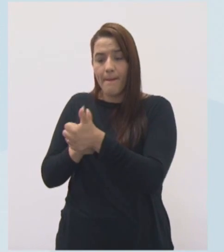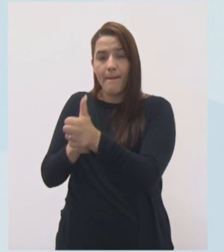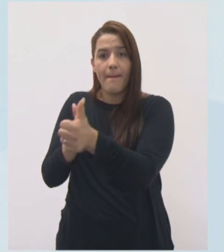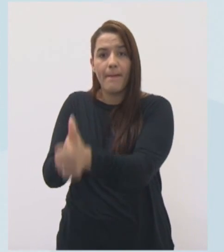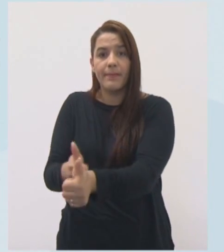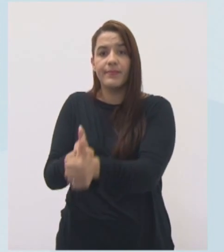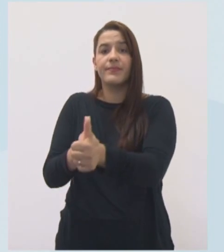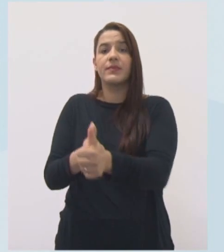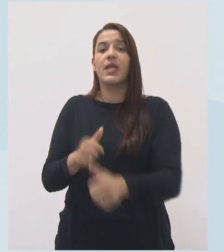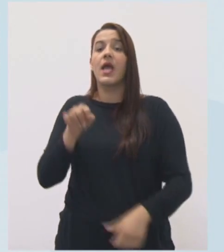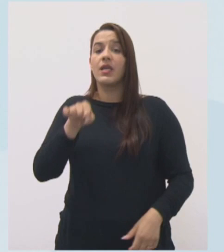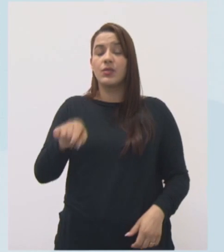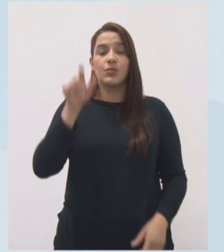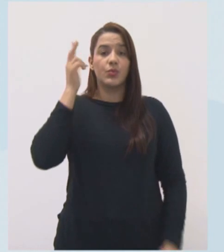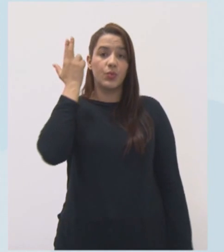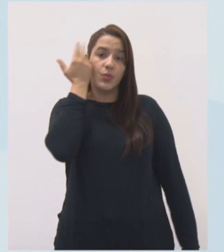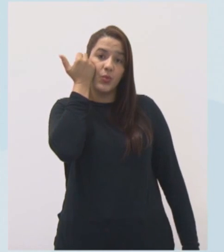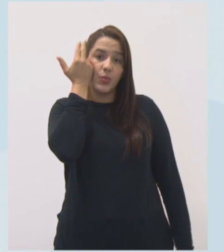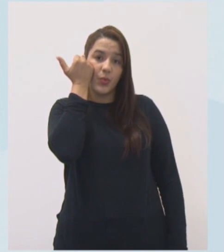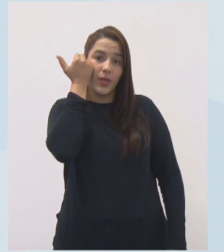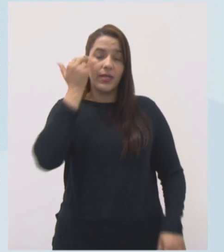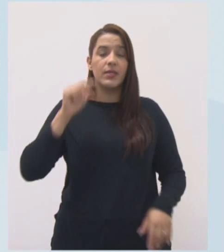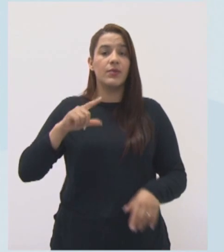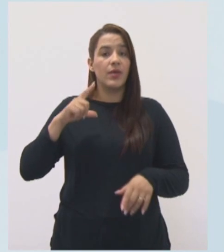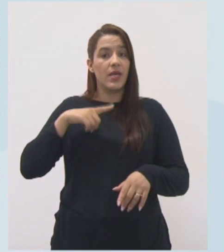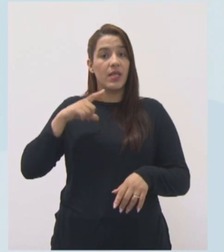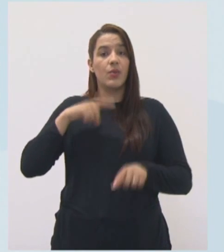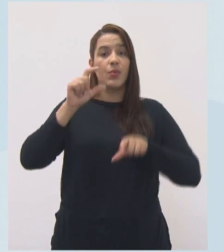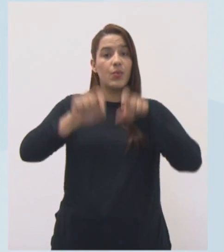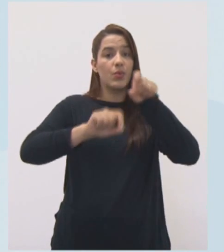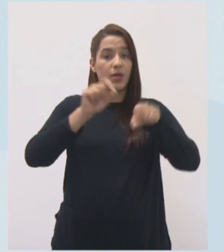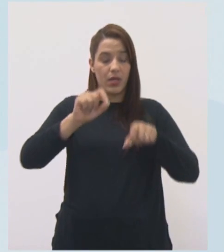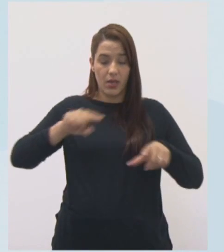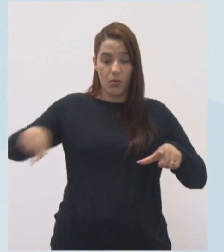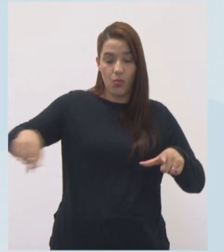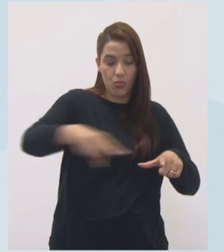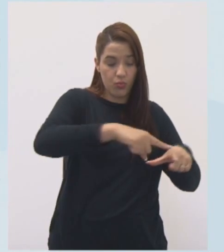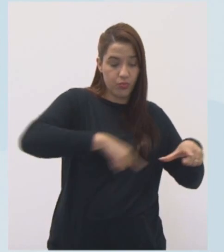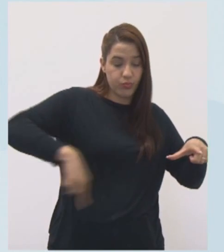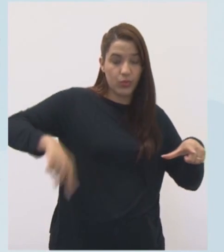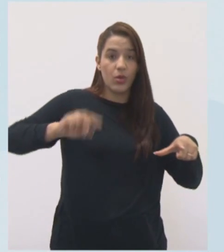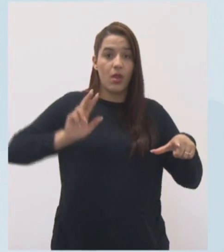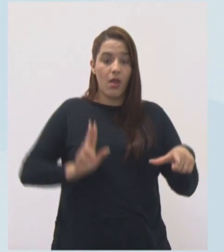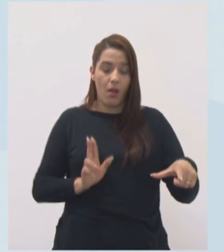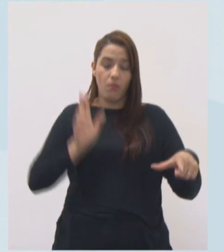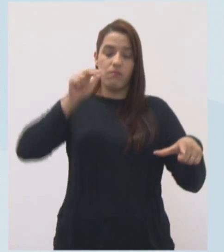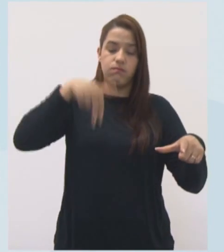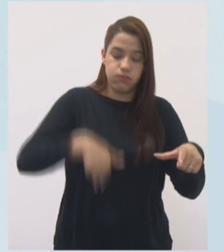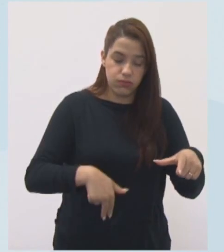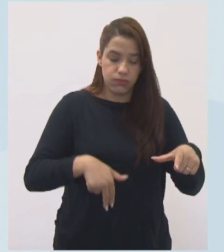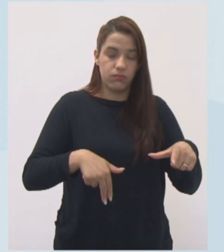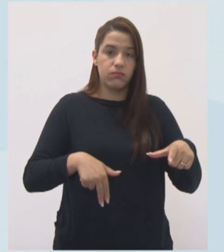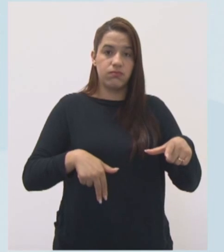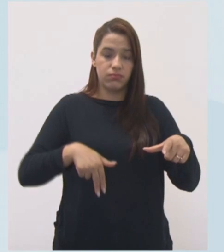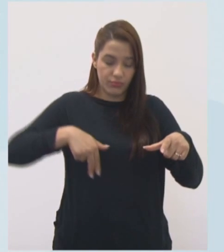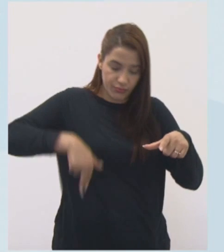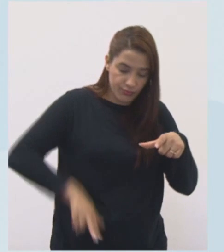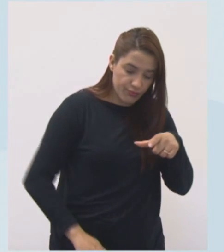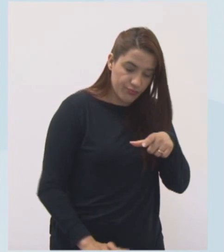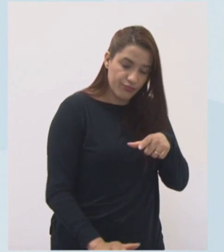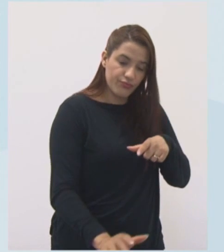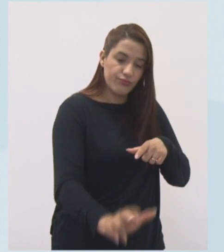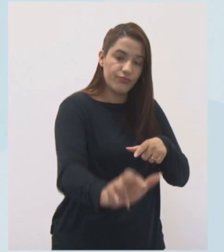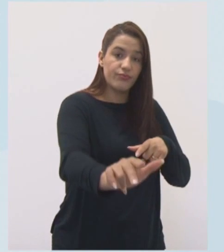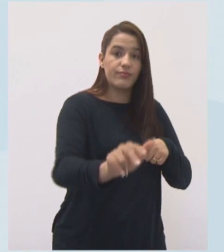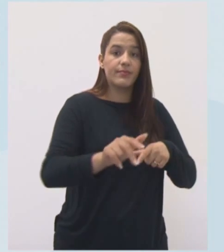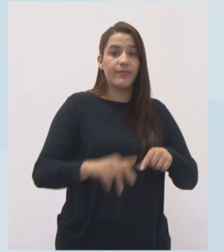e, por sorte, chegou justo a tempo de vê-lo mergulhar na abertura de uma grande toca, perto da